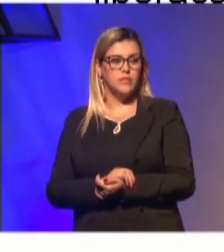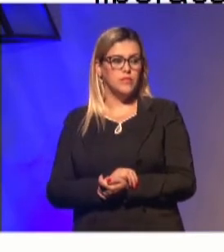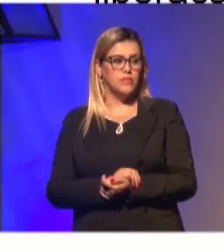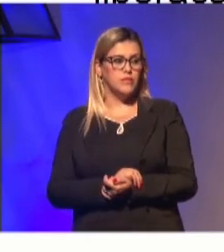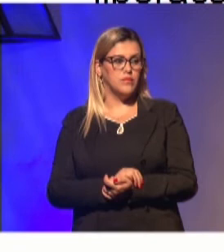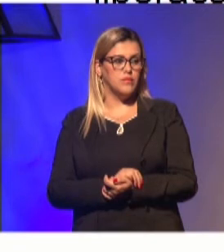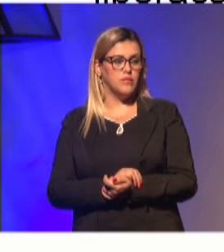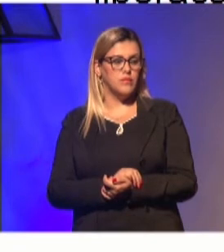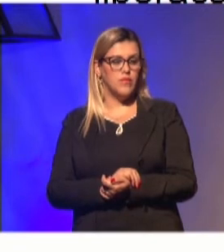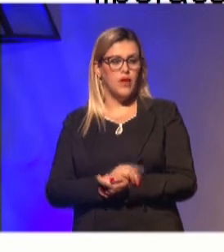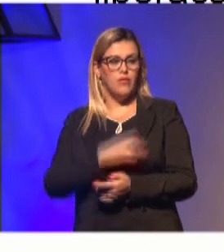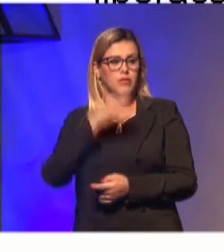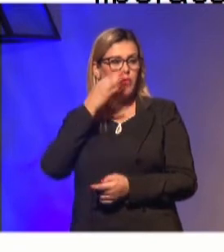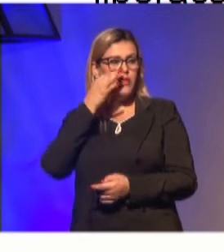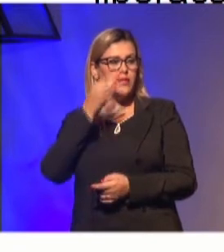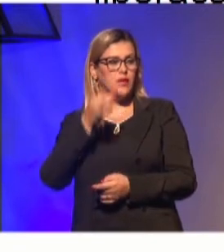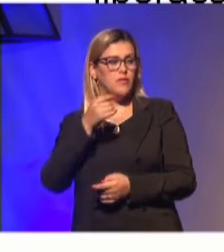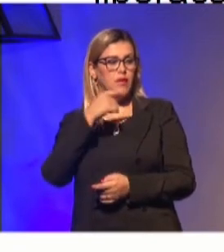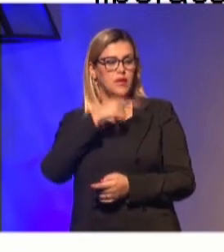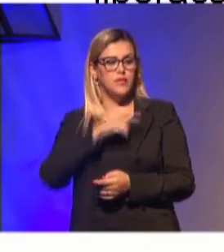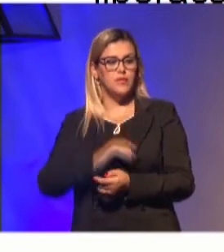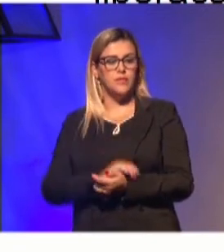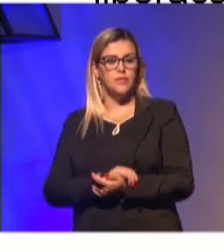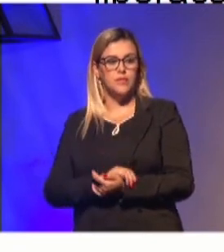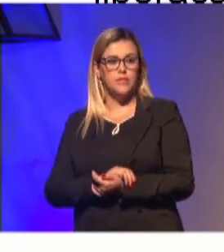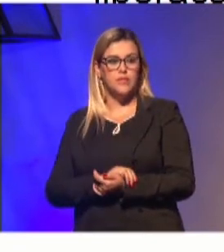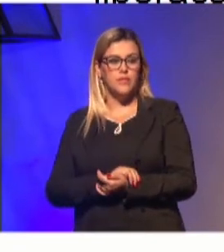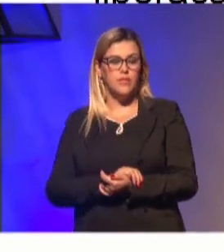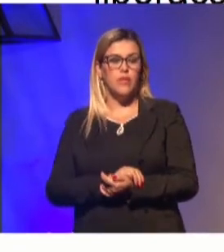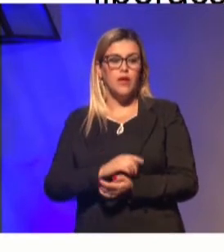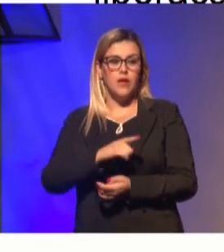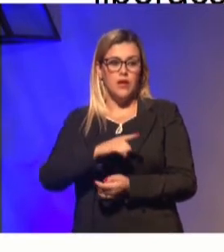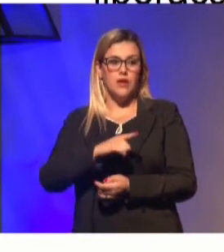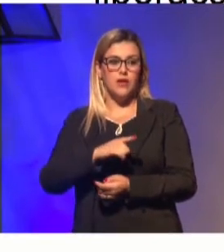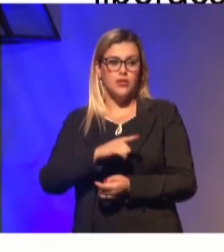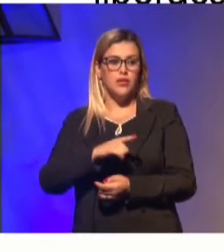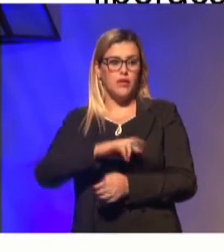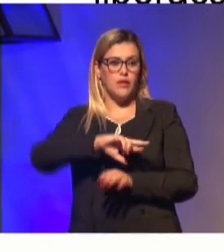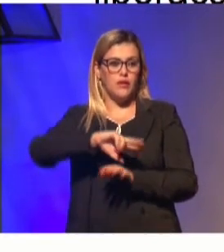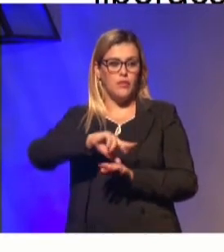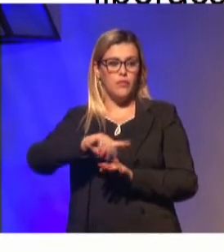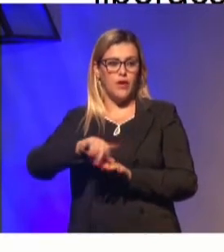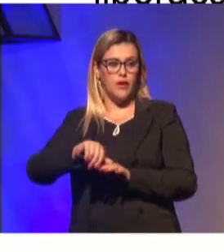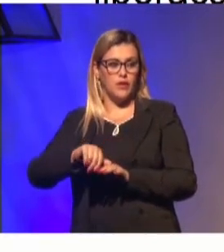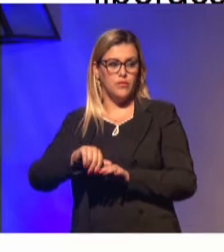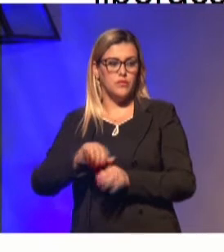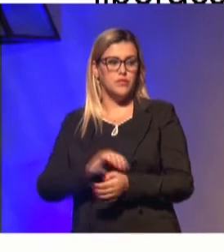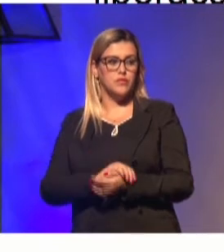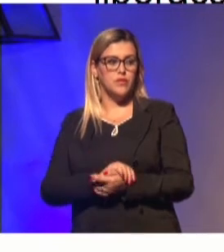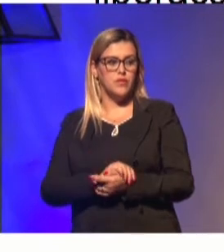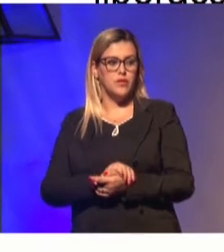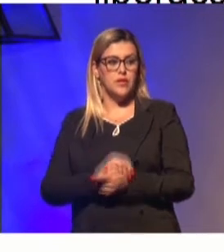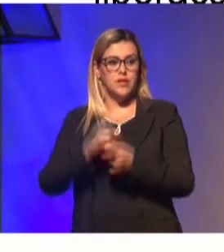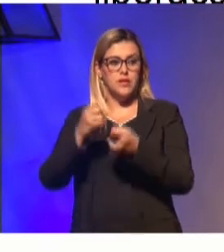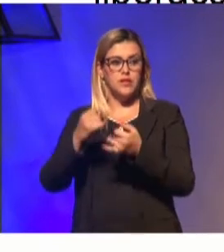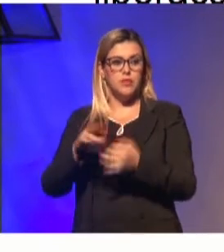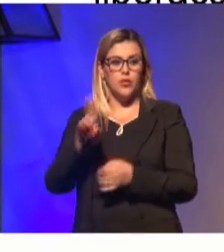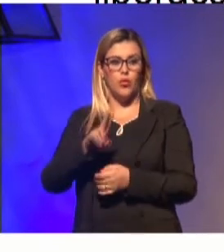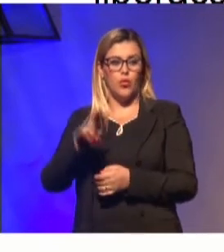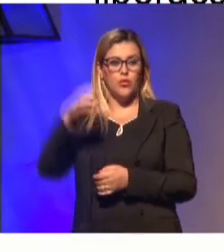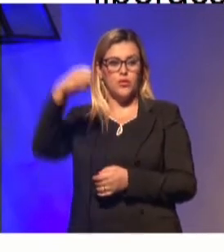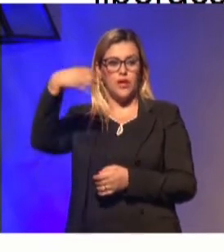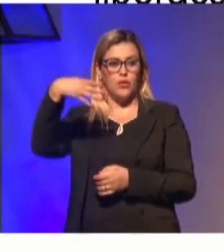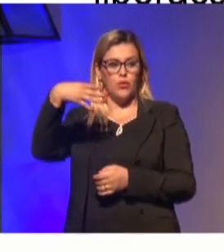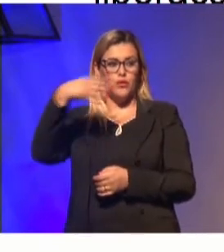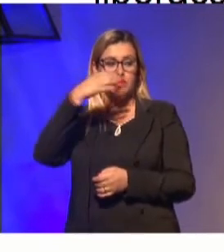O que a gente pode observar a partir disso? Então a gente tem N mecanismos, né, que justificam o uso da luz.